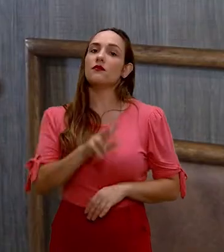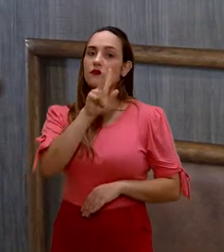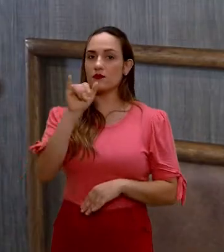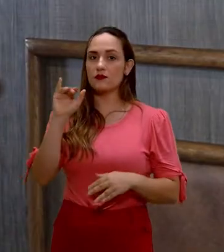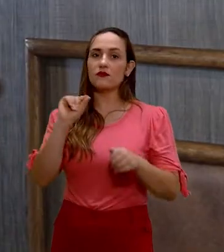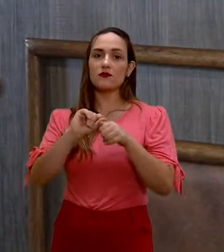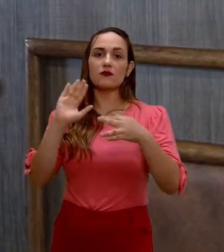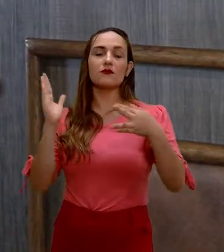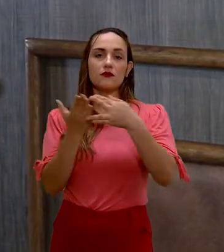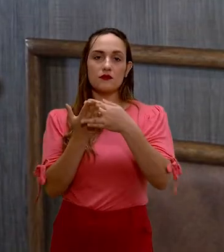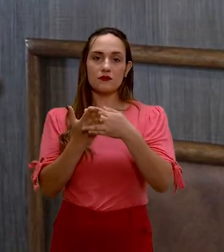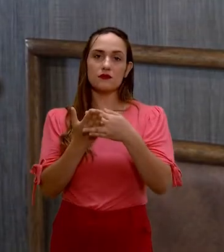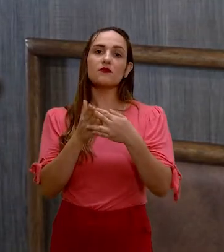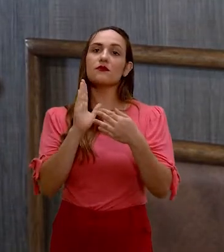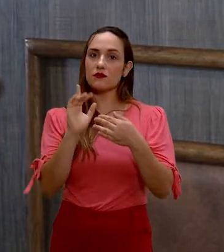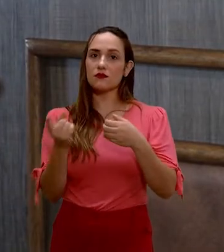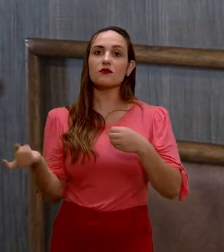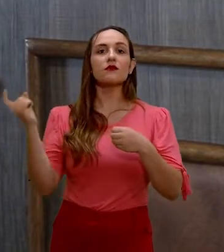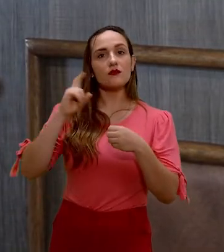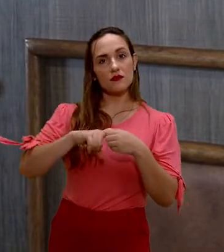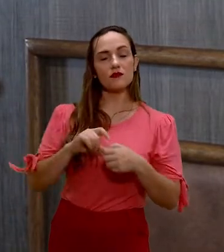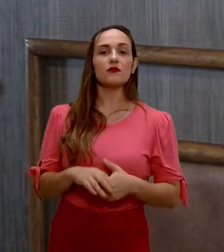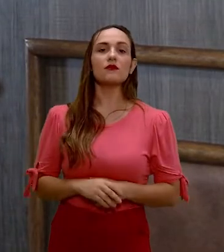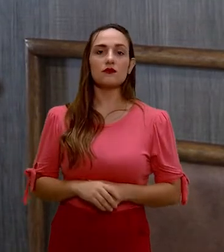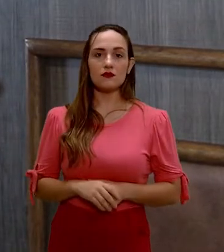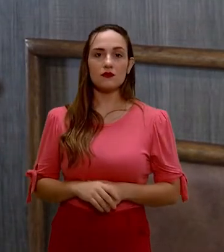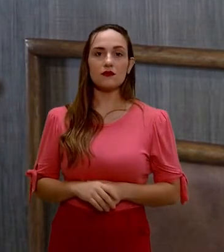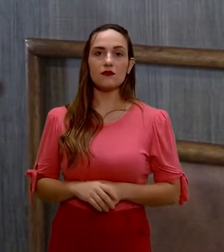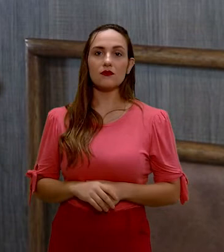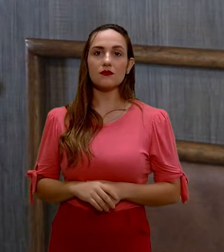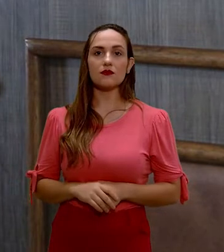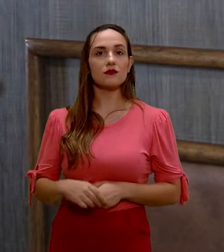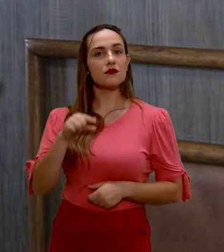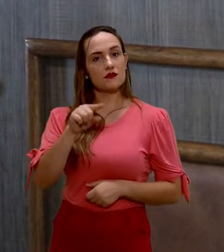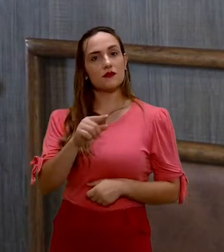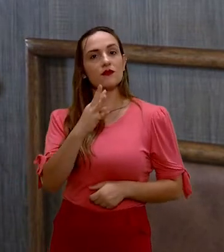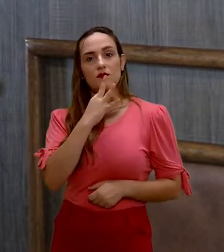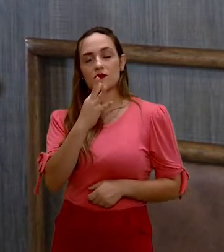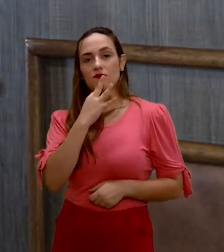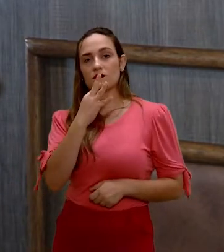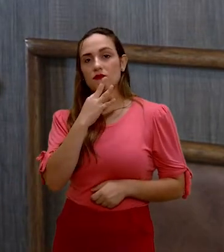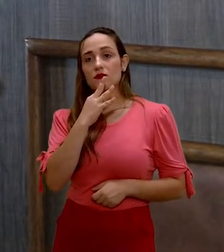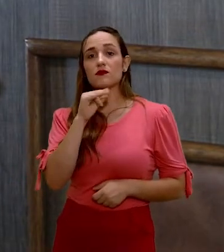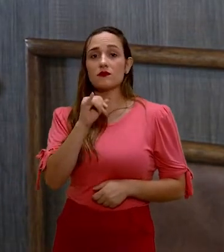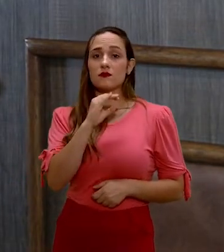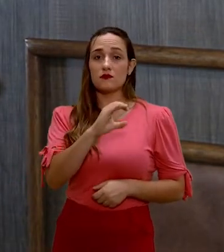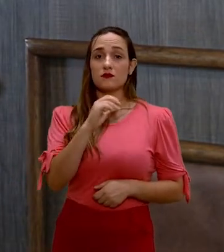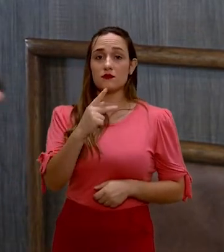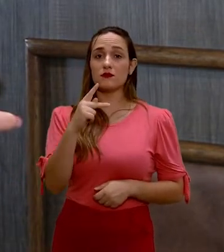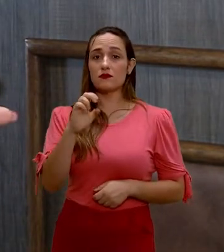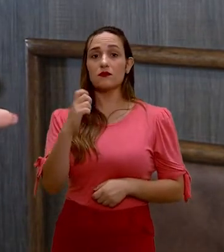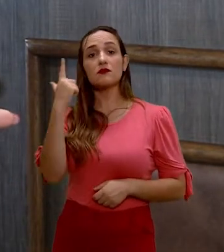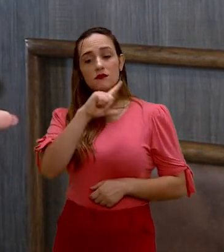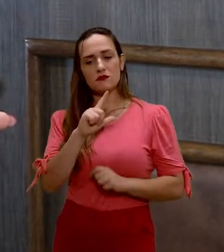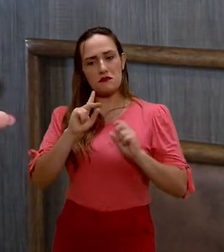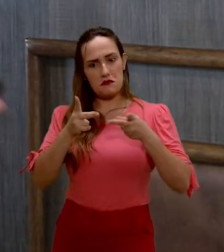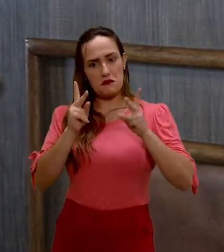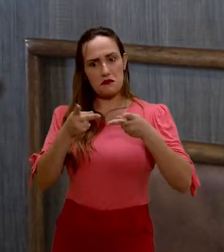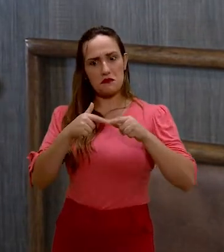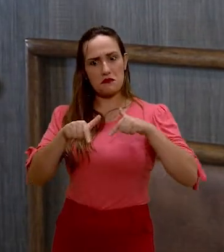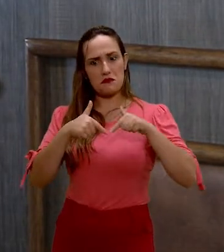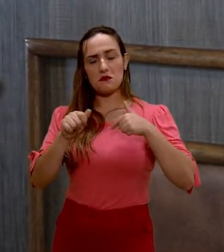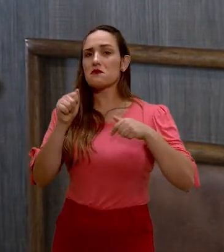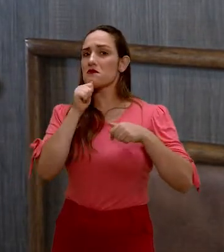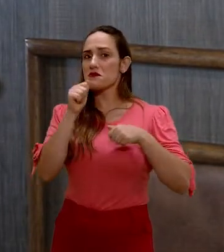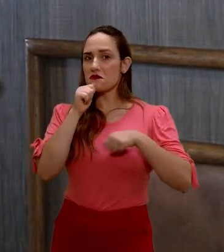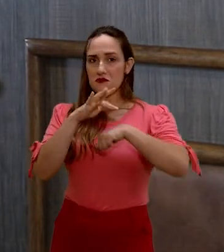A gente vai para um breve intervalo, mas não saia daí, porque no próximo bloco você fica sabendo se a CPE conseguiu manter